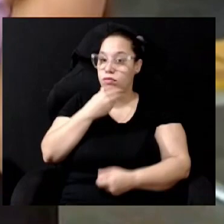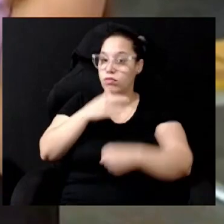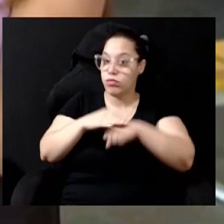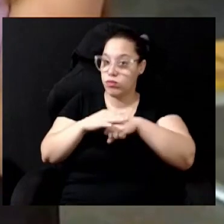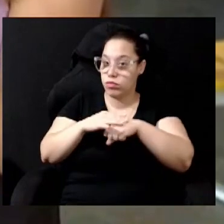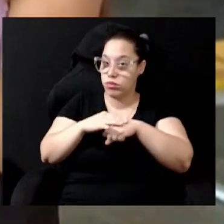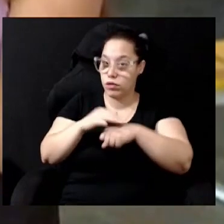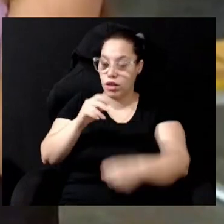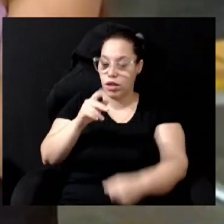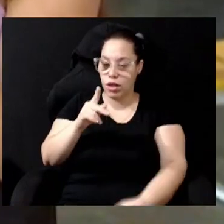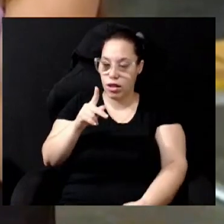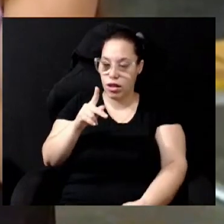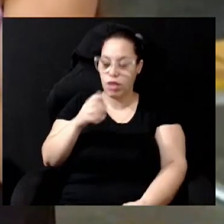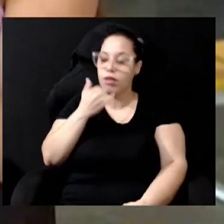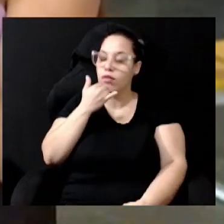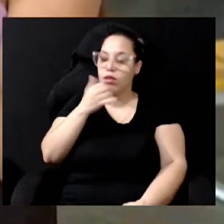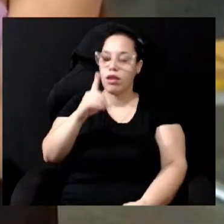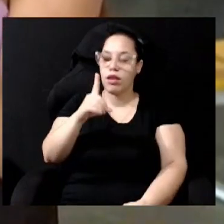DSTs quanto